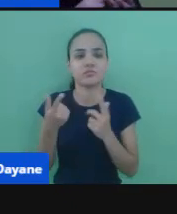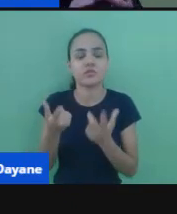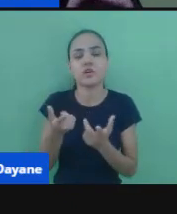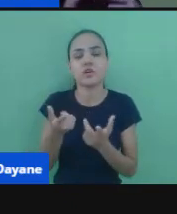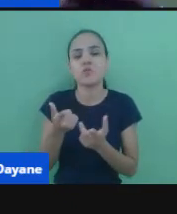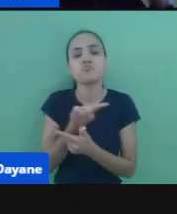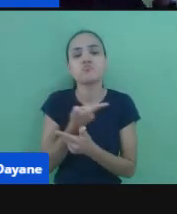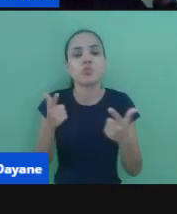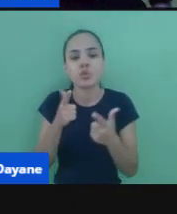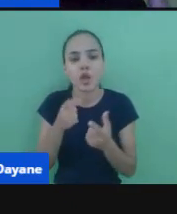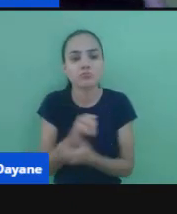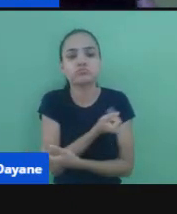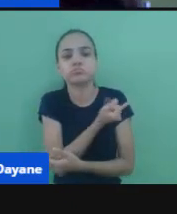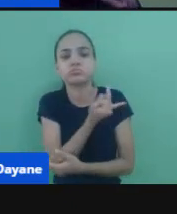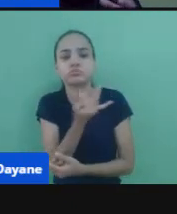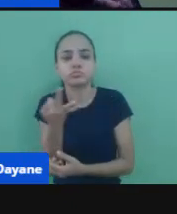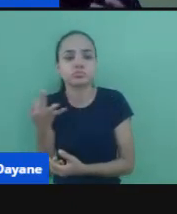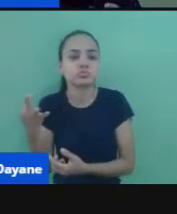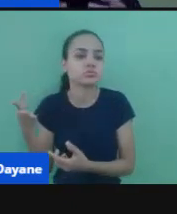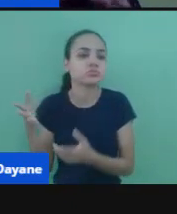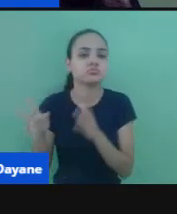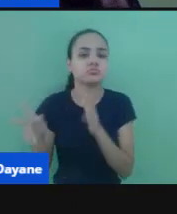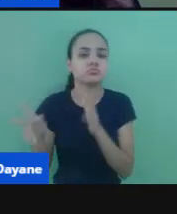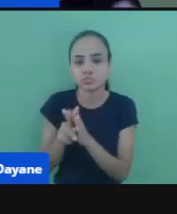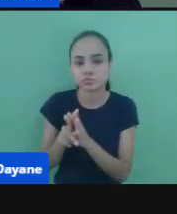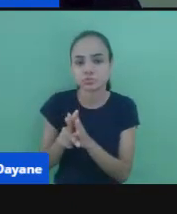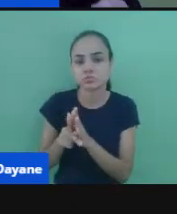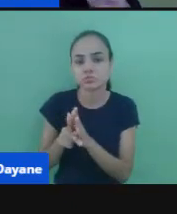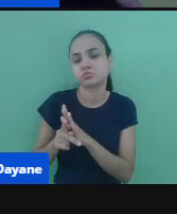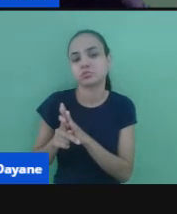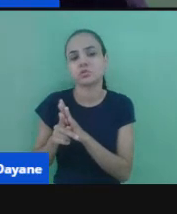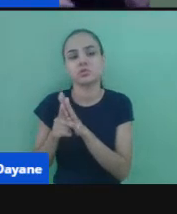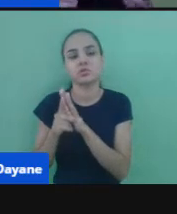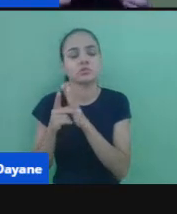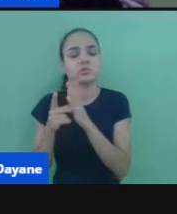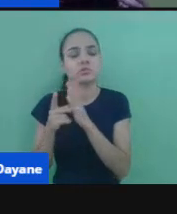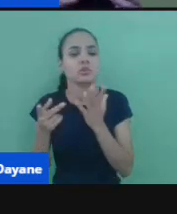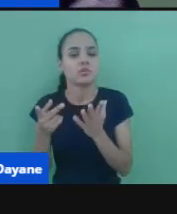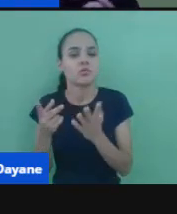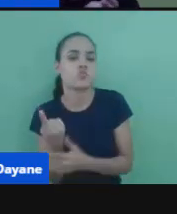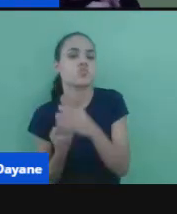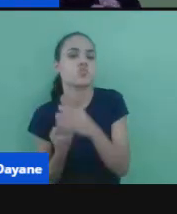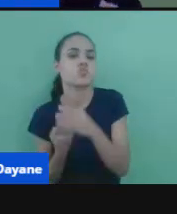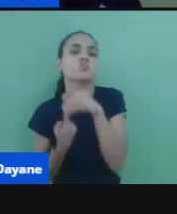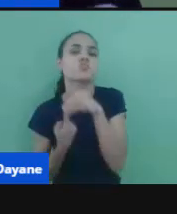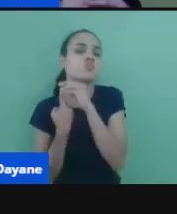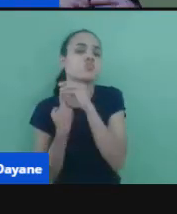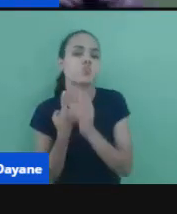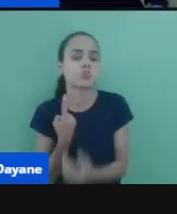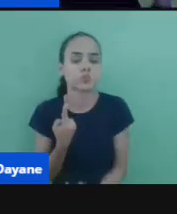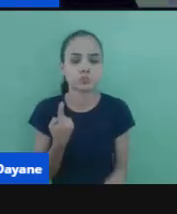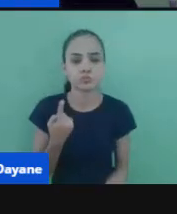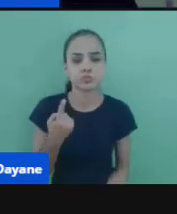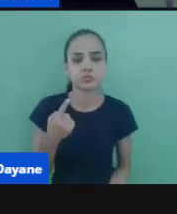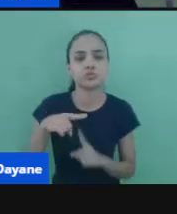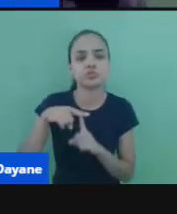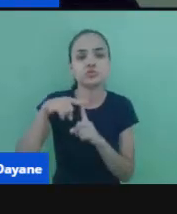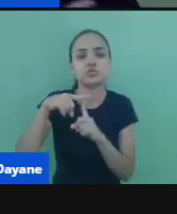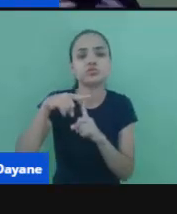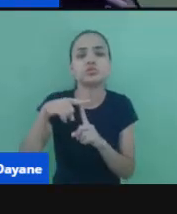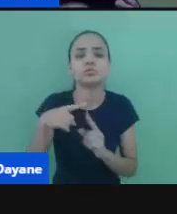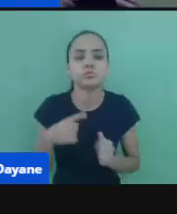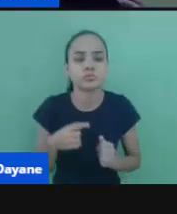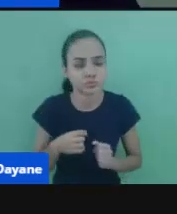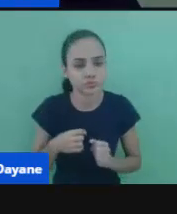temas. Ele não tem um estilo, um único estilo, uma única modalidade. Ele é uma arena onde